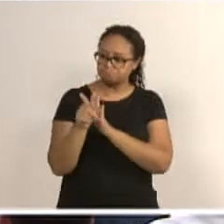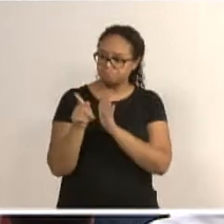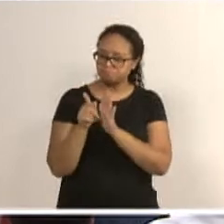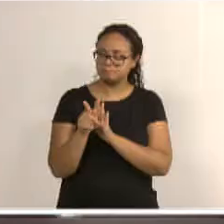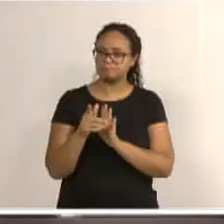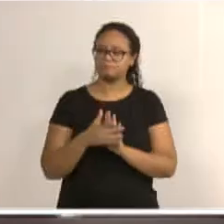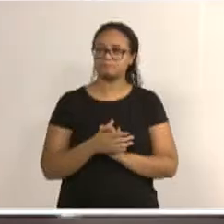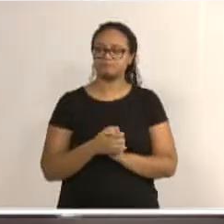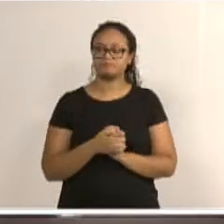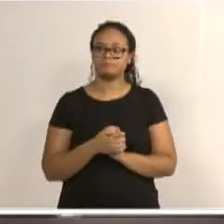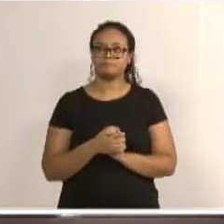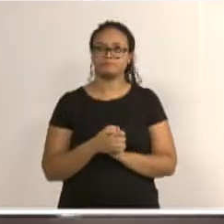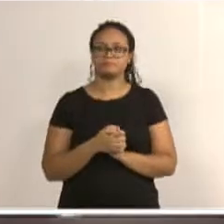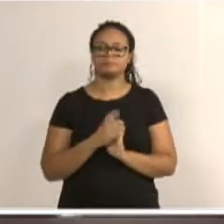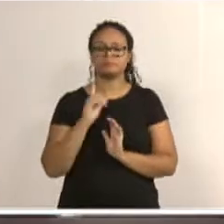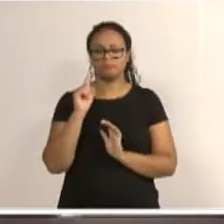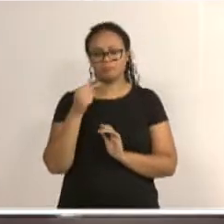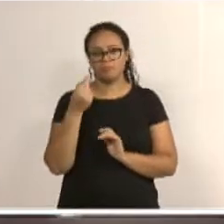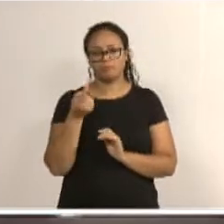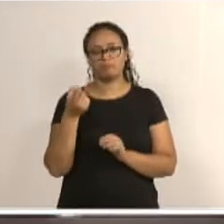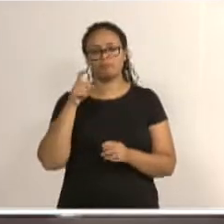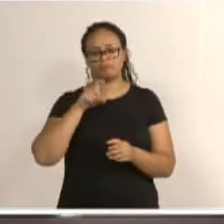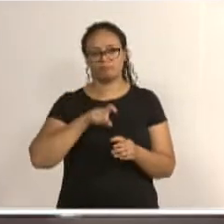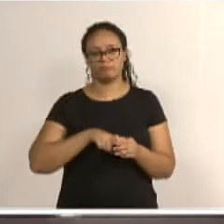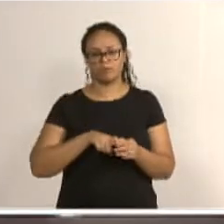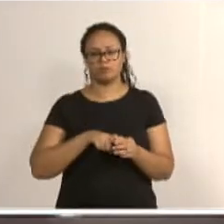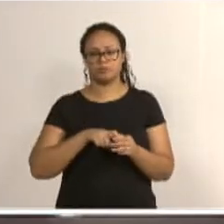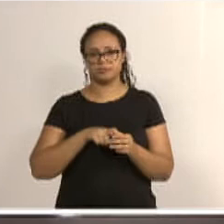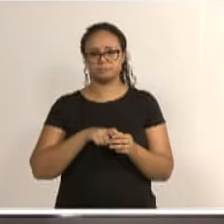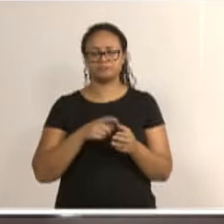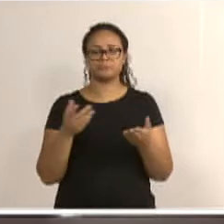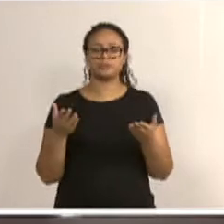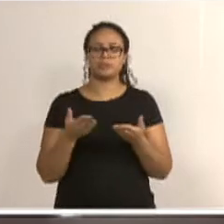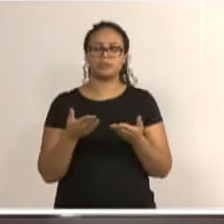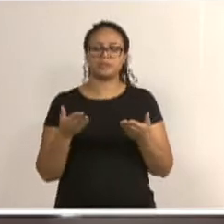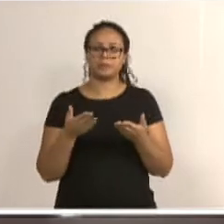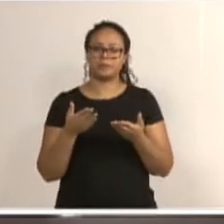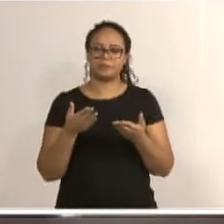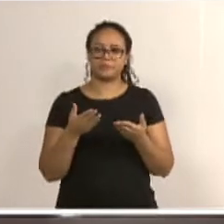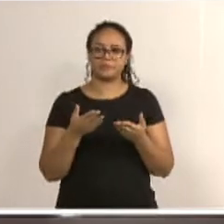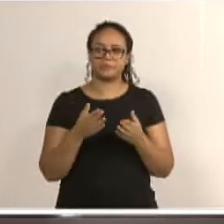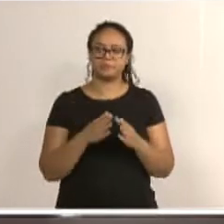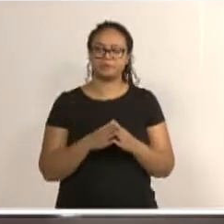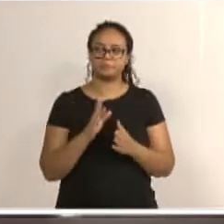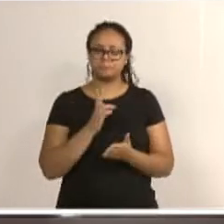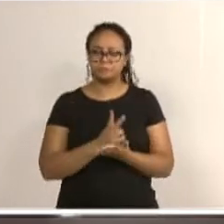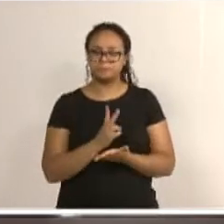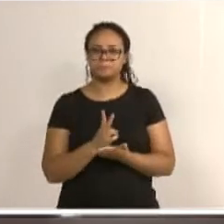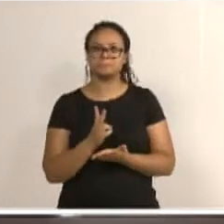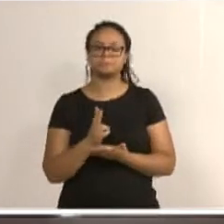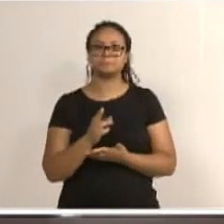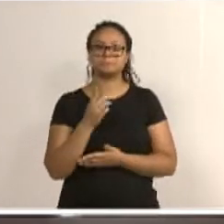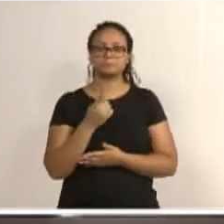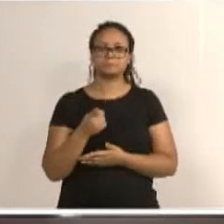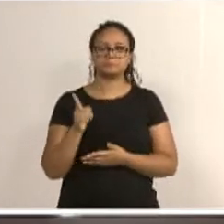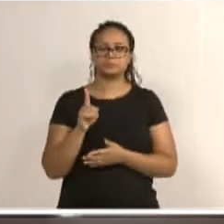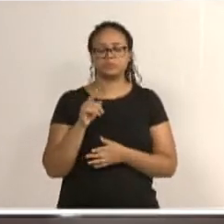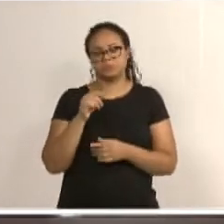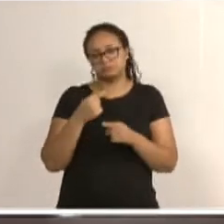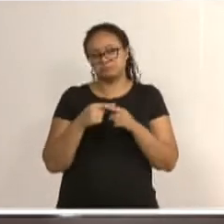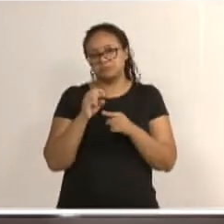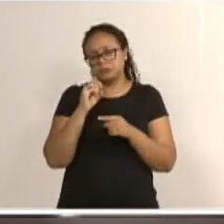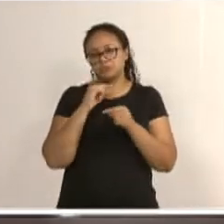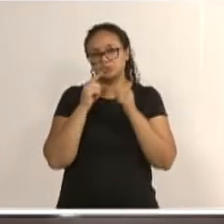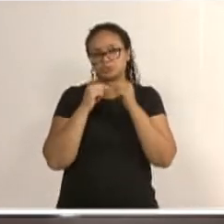aí, chamamos vossa pessoa a vir aqui à frente novamente para poder estar respondendo, que com certeza deve ter ficado dúvida daqueles